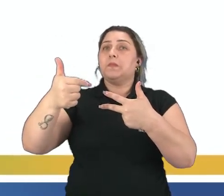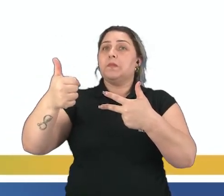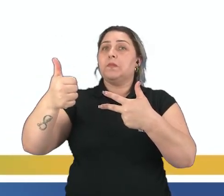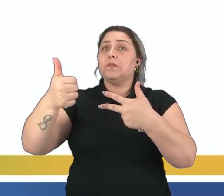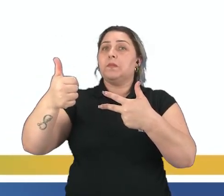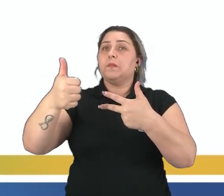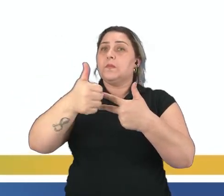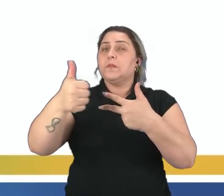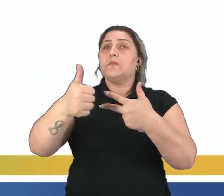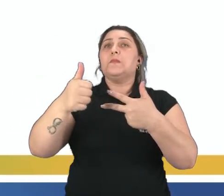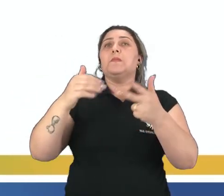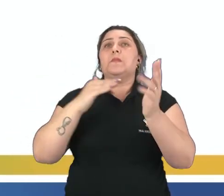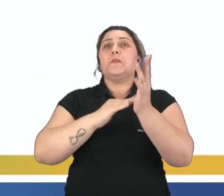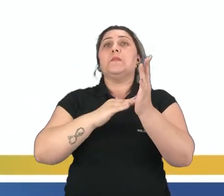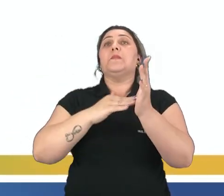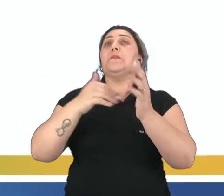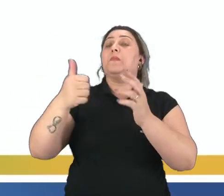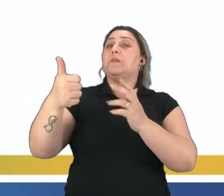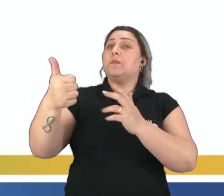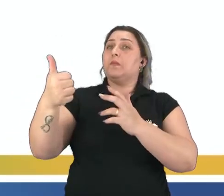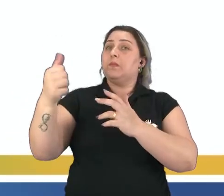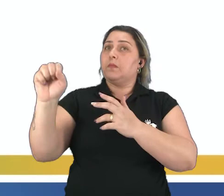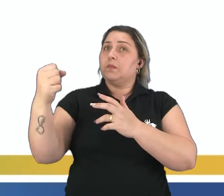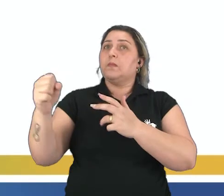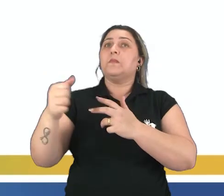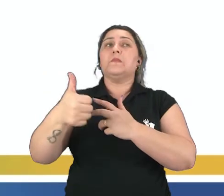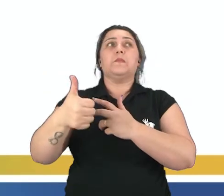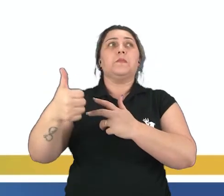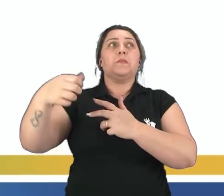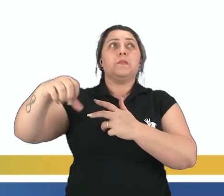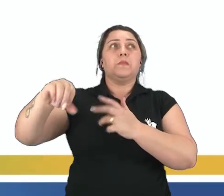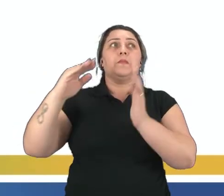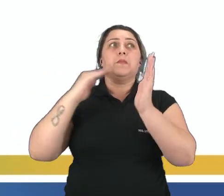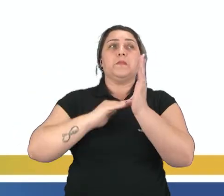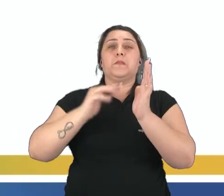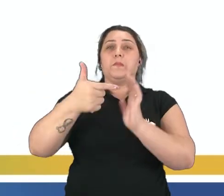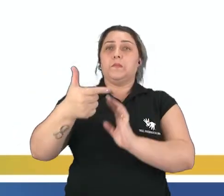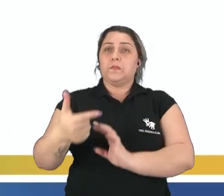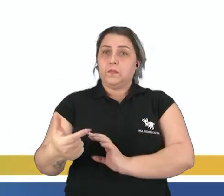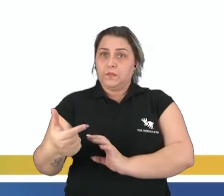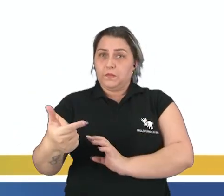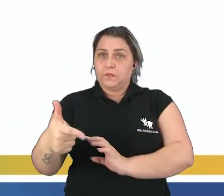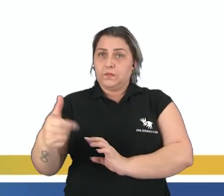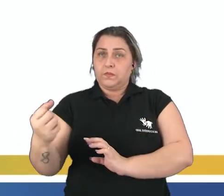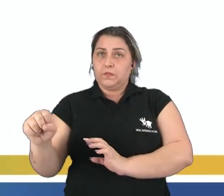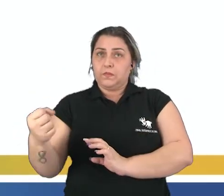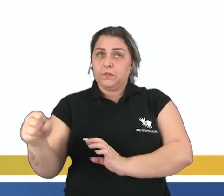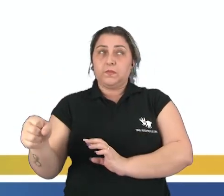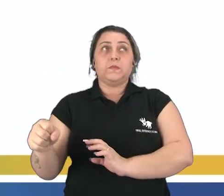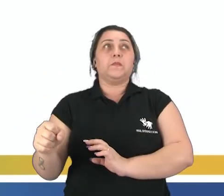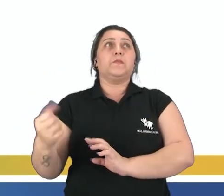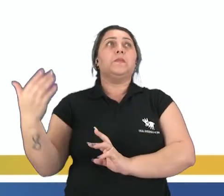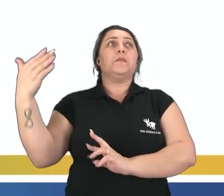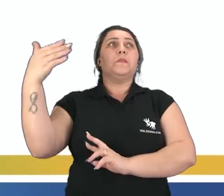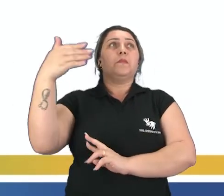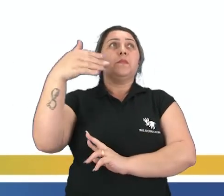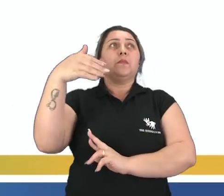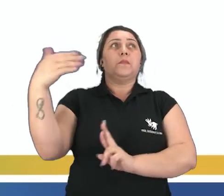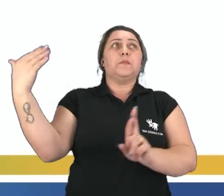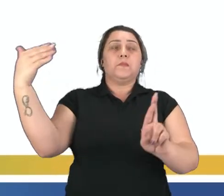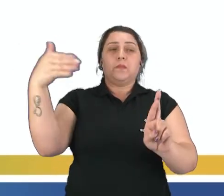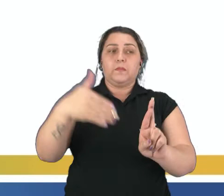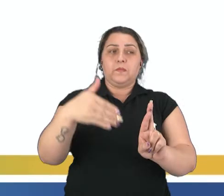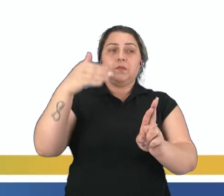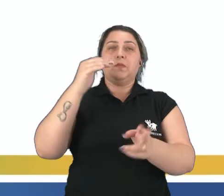aí à fase ovulatória. E do 19º até o 28º dia vai estar se referindo aí à